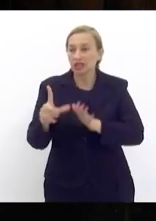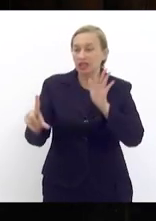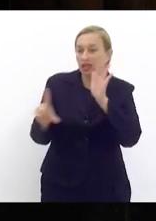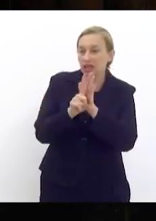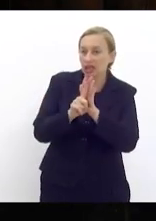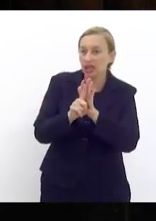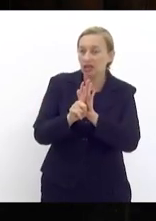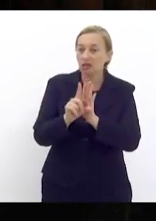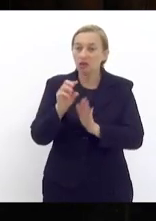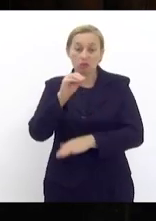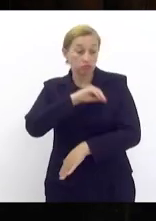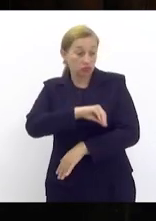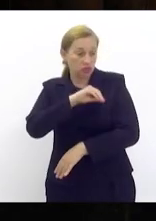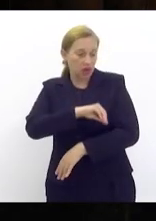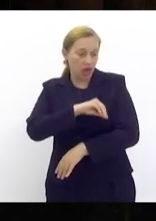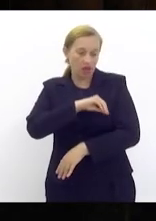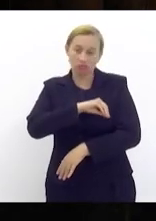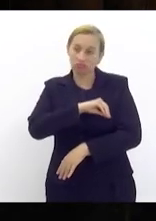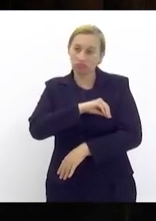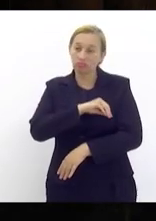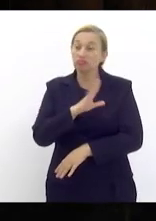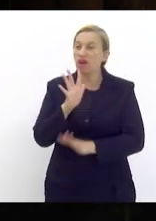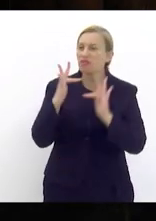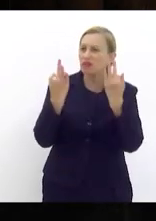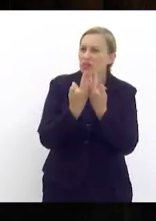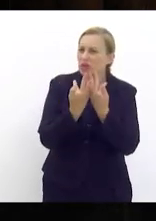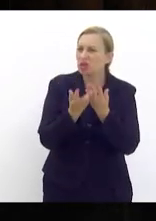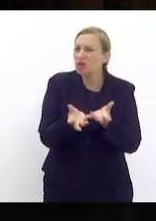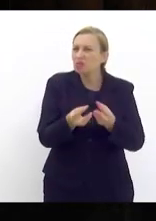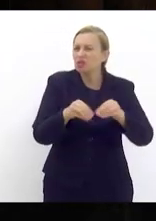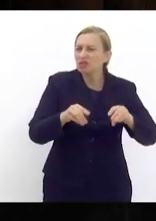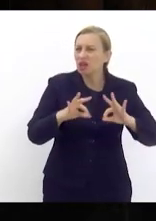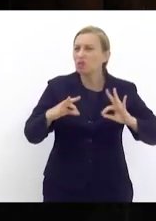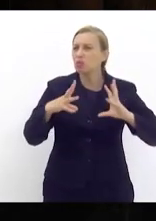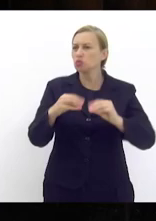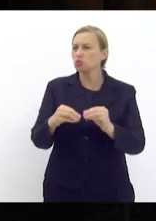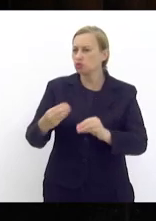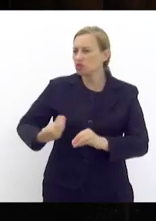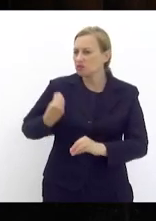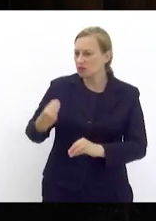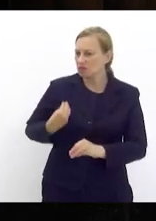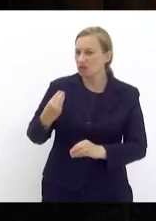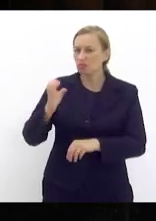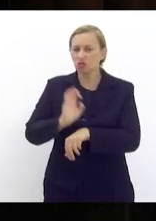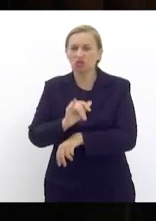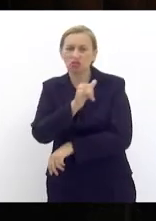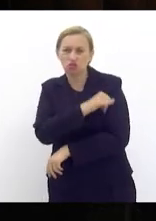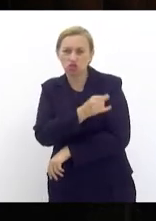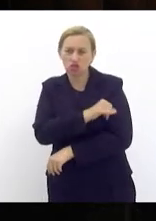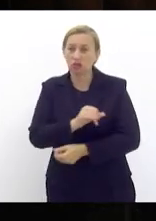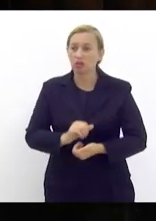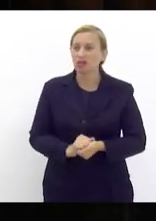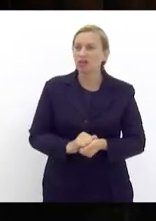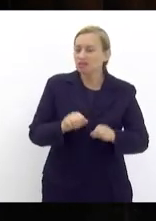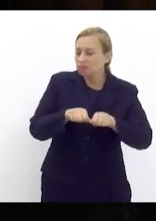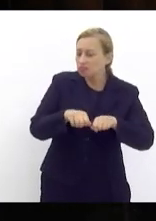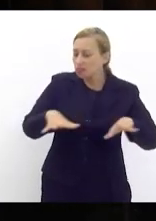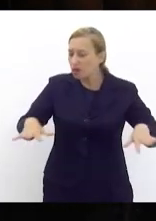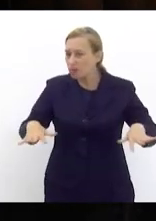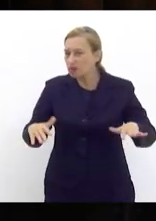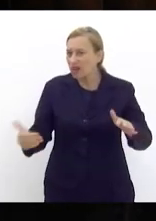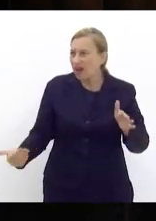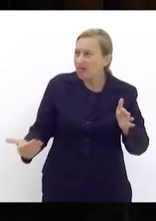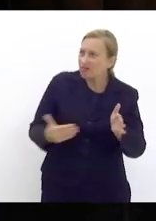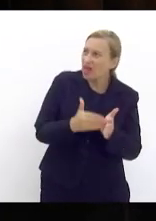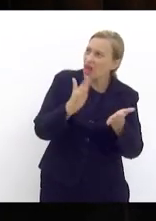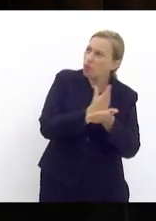renda mínima a essas famílias que foram afetadas por tudo que a gente passou no estado do Rio de Janeiro. Da pandemia até